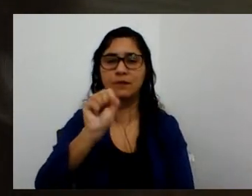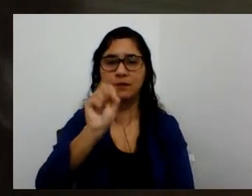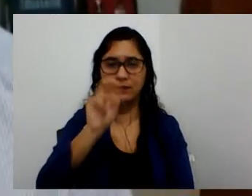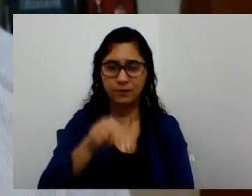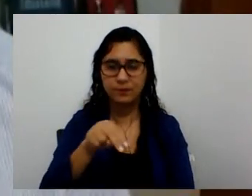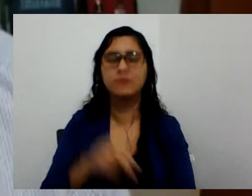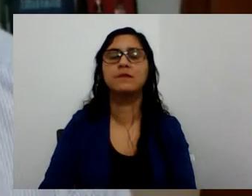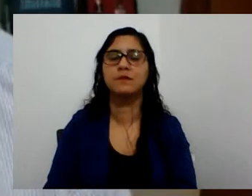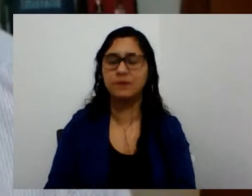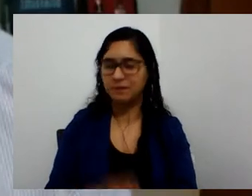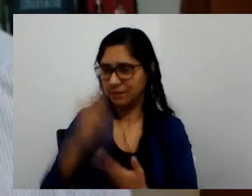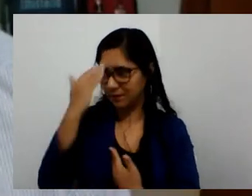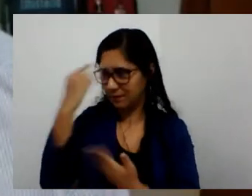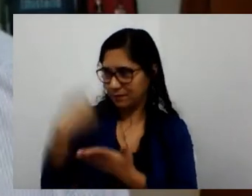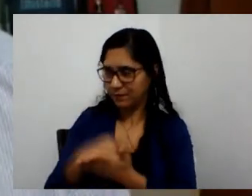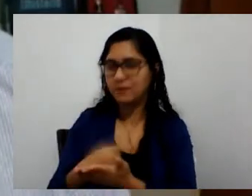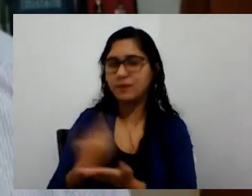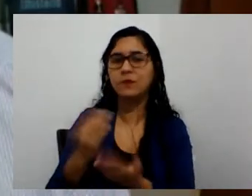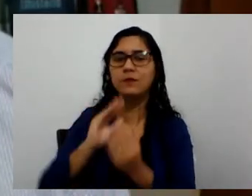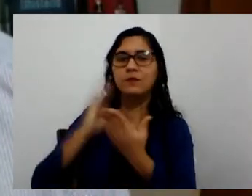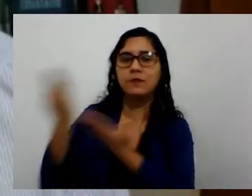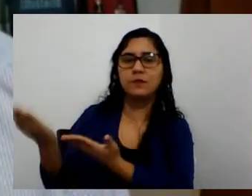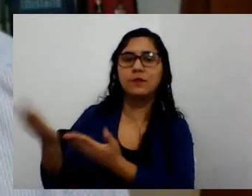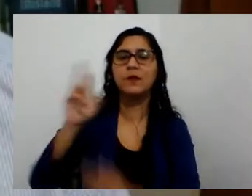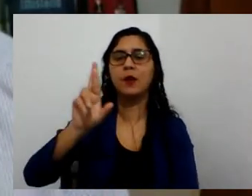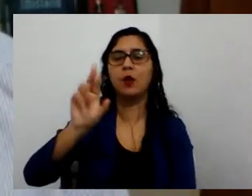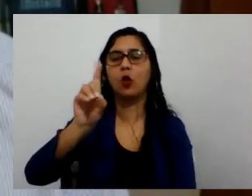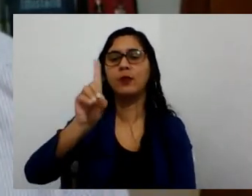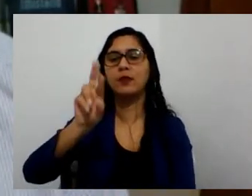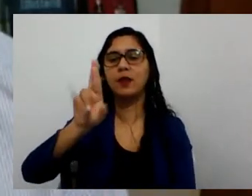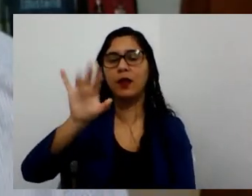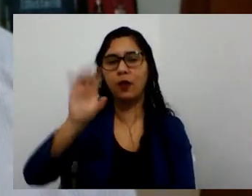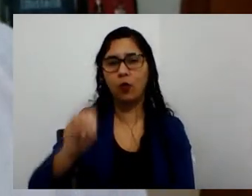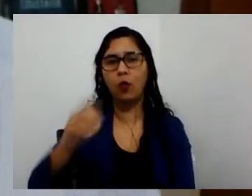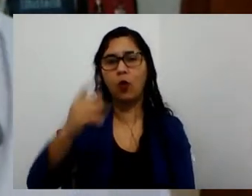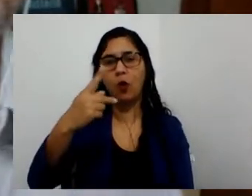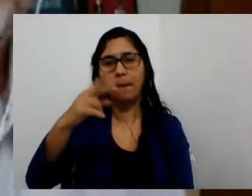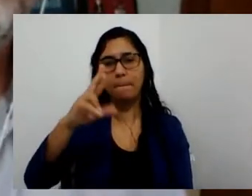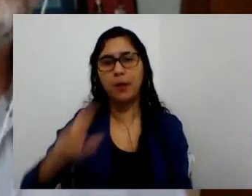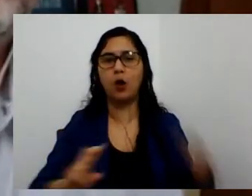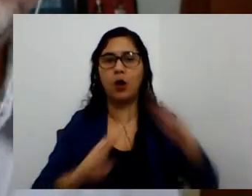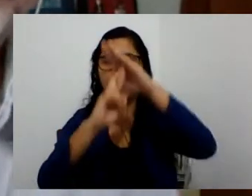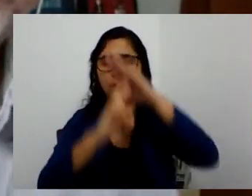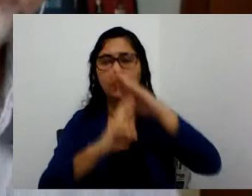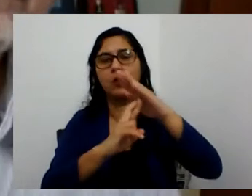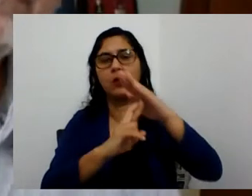Obrigado pela pergunta. Eu vou passar para o Rodrigo, nosso candidato à pró-reitoria de pós-graduação.